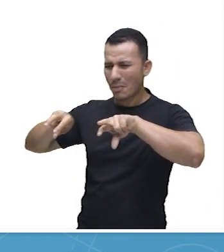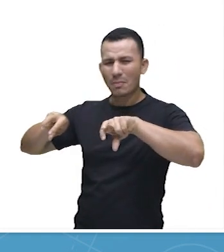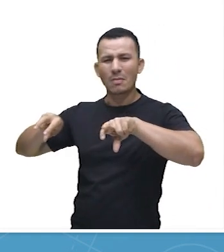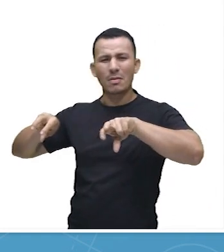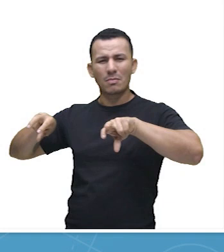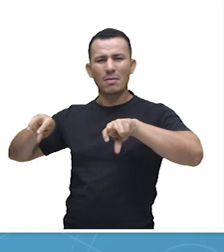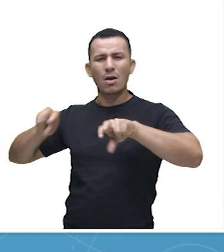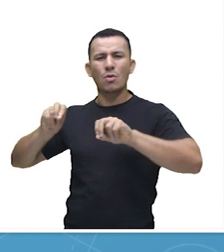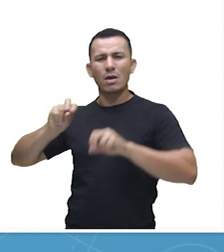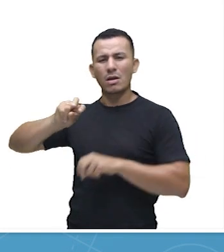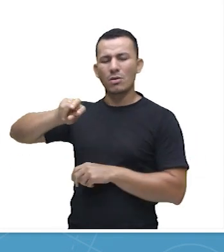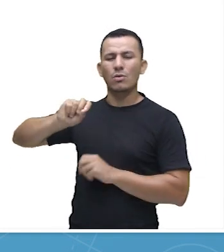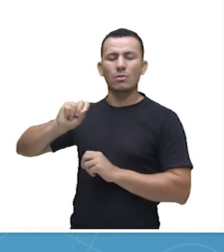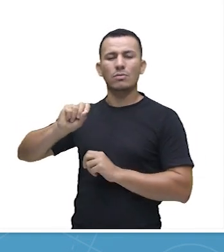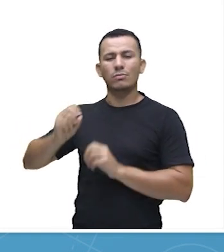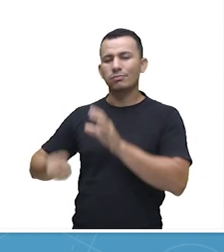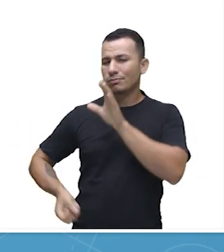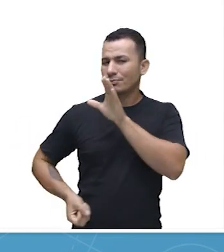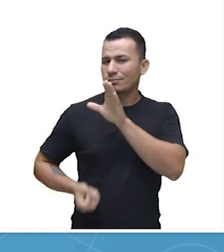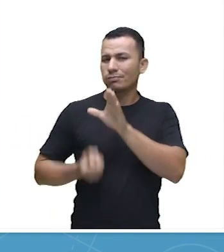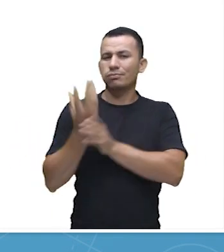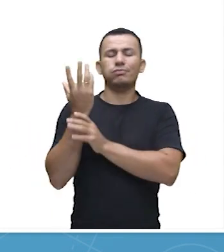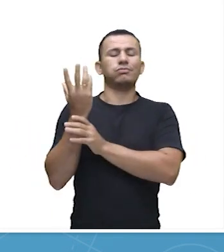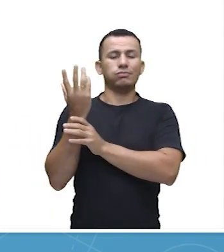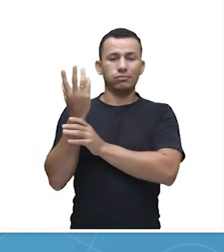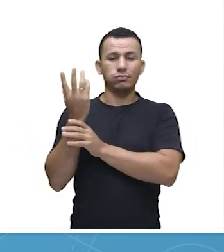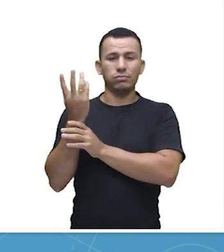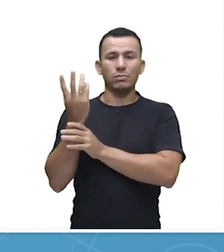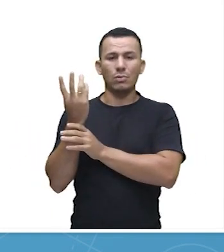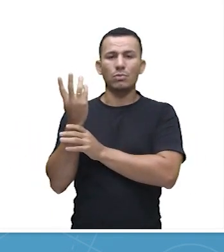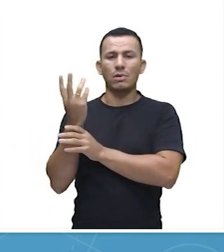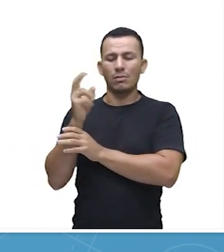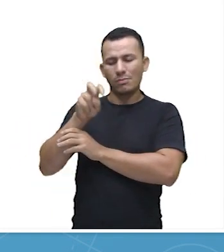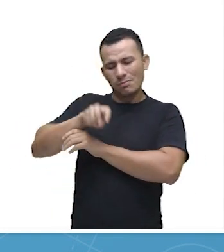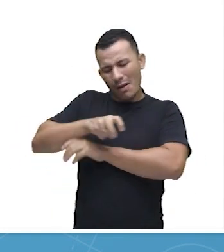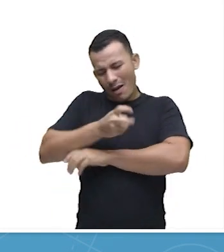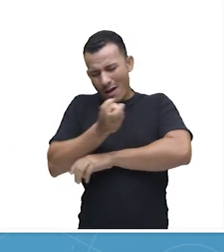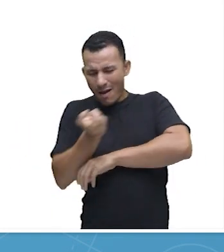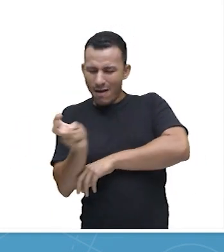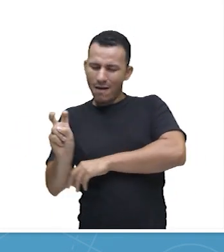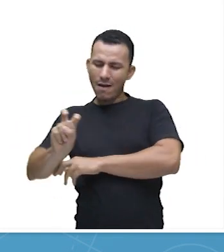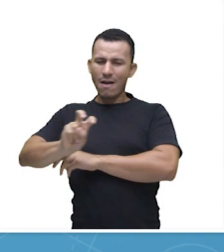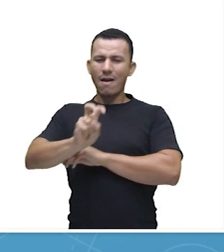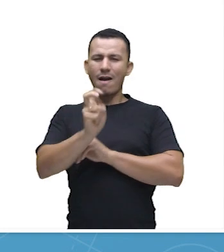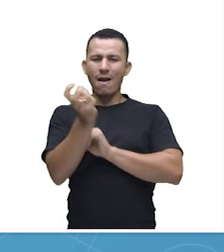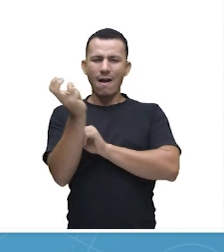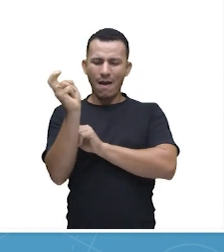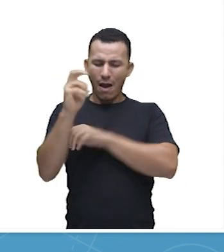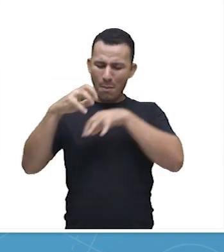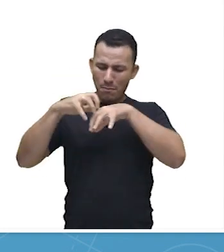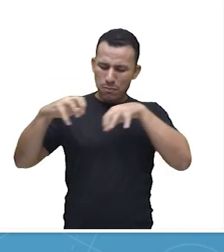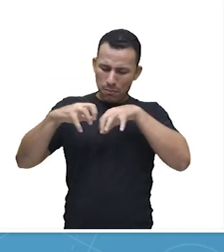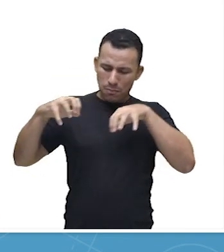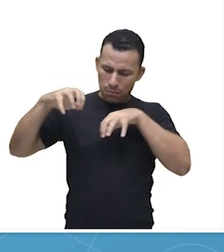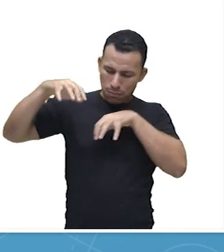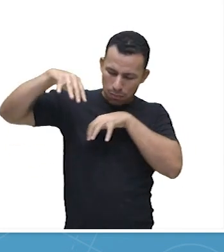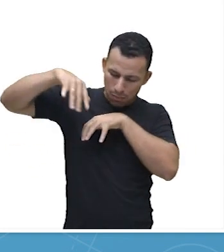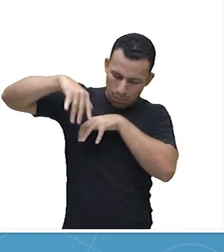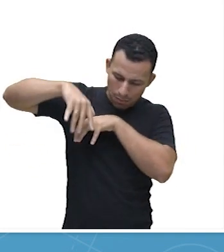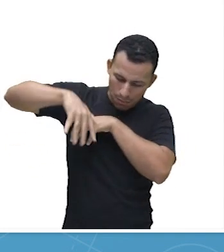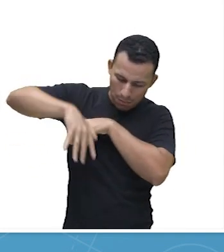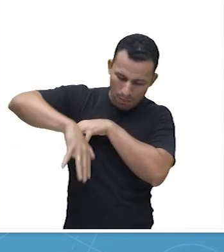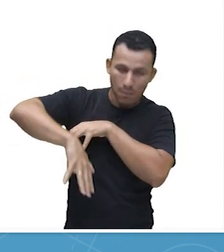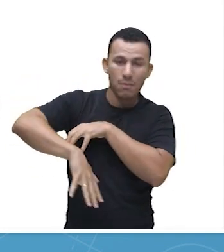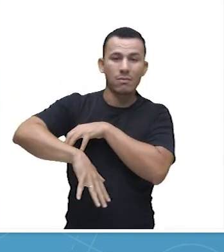seu corpo, produziu uma enorme fenda, onde se formou uma gigantesca catarata. Então percebem que aqui a gente